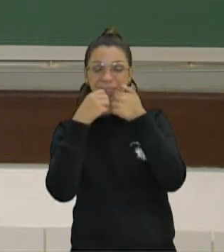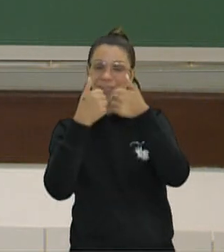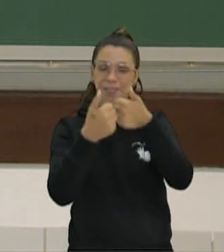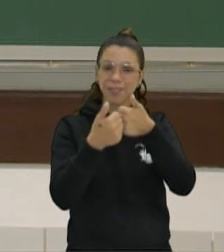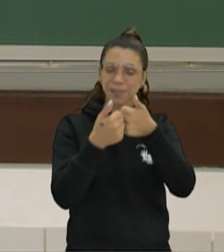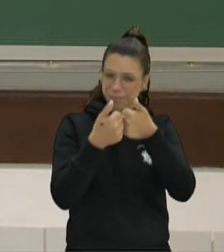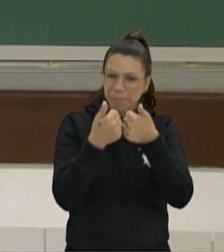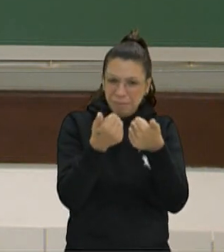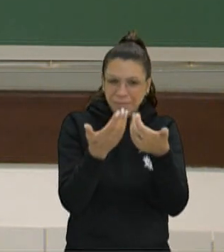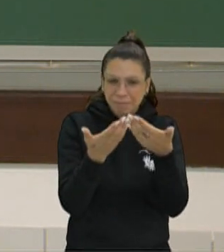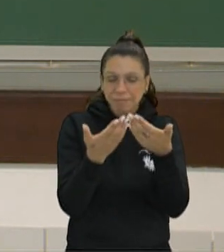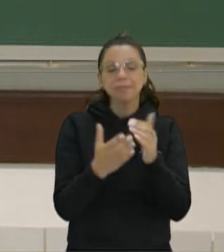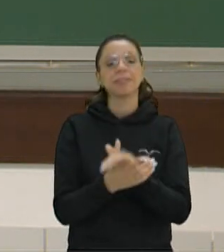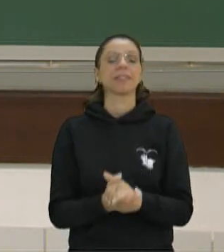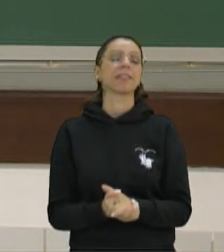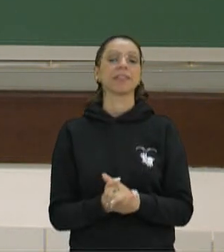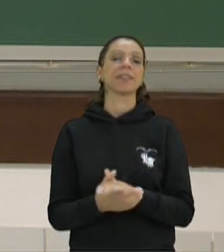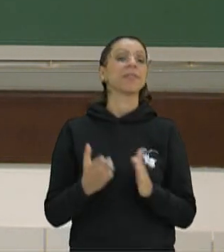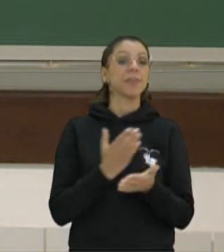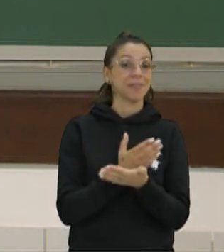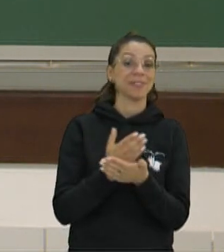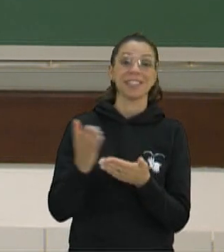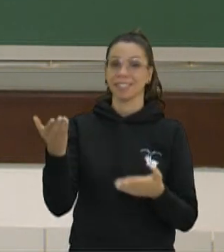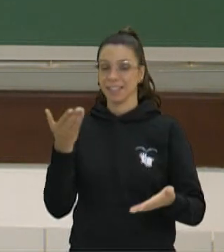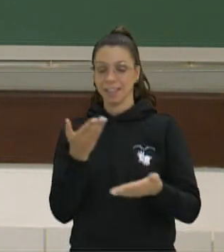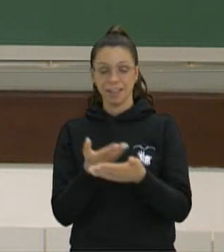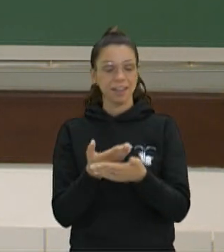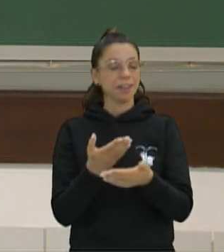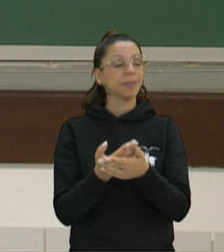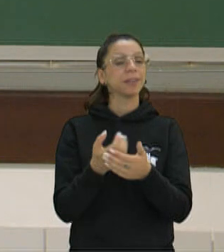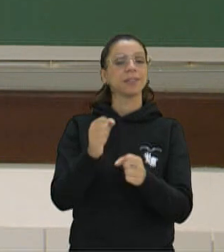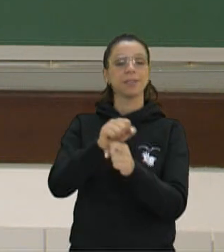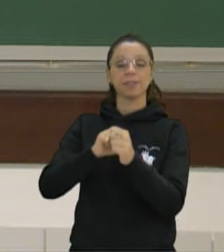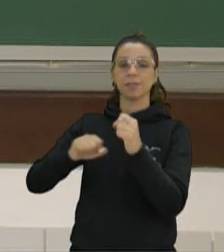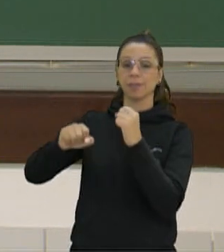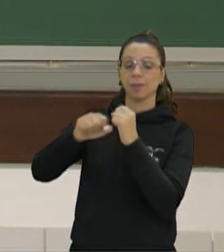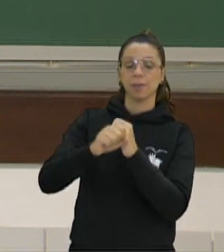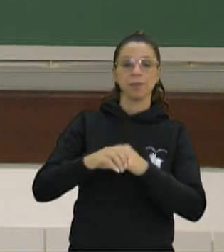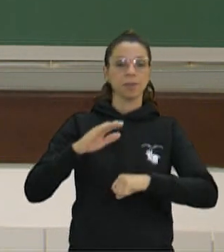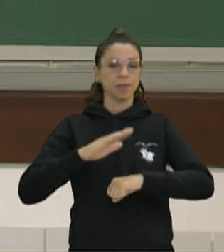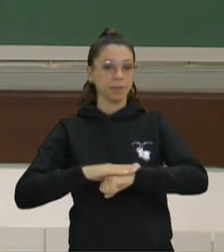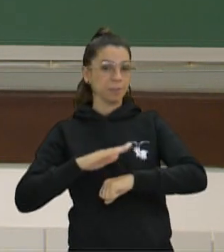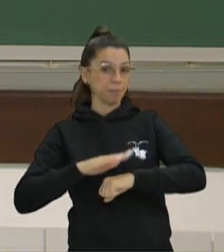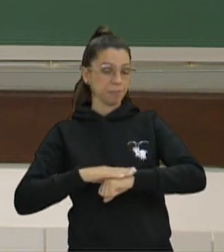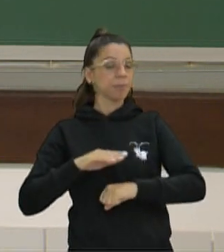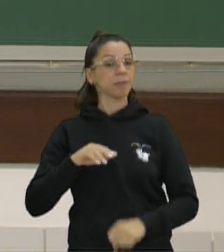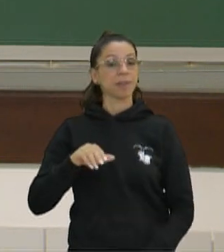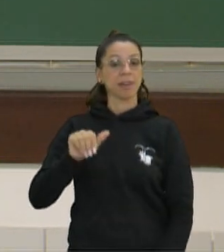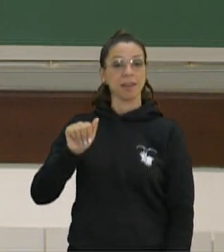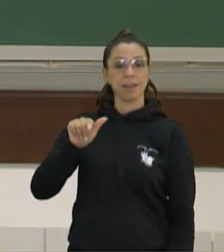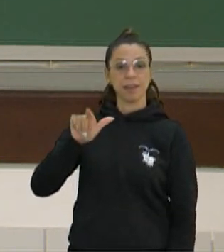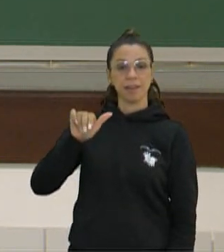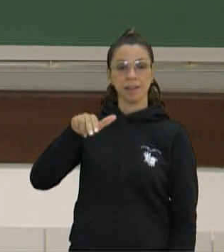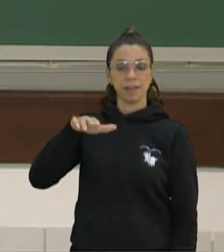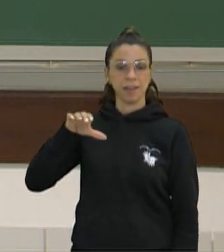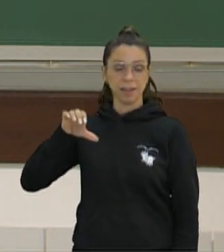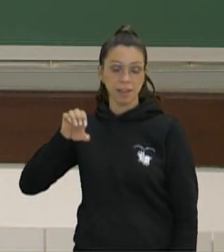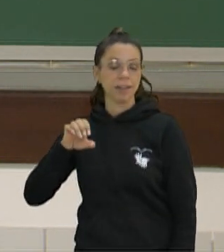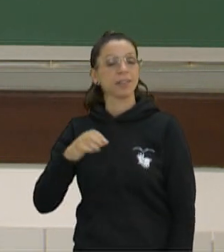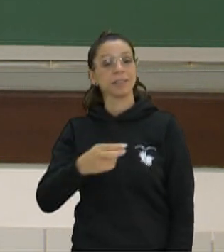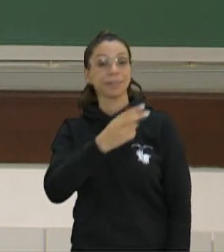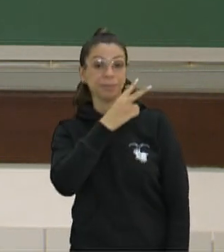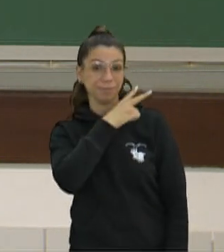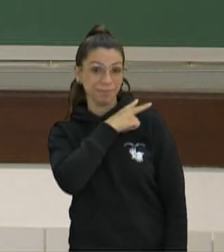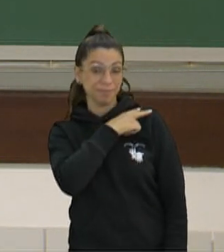gente, tudo bem com vocês? Vamos lá para mais uma aula de Sociologia. Sou a Prof. Aline, estamos aqui no segundo